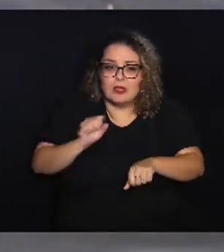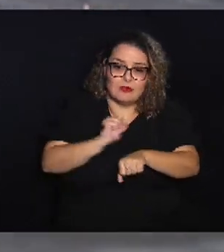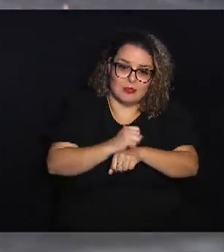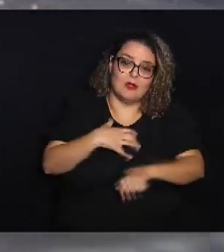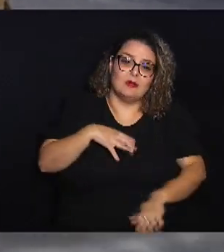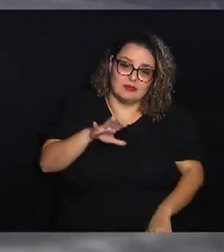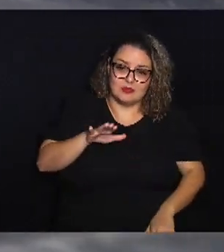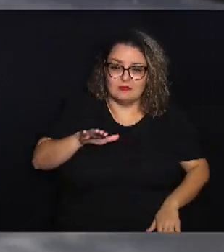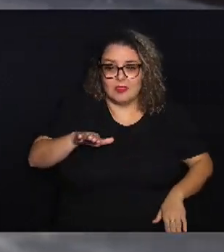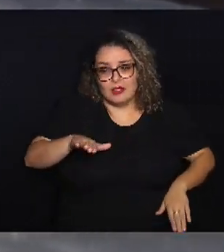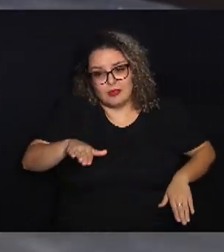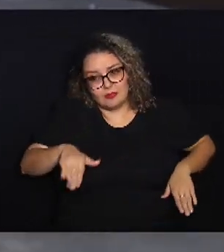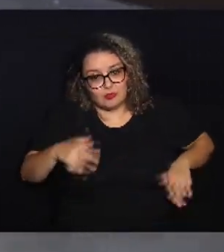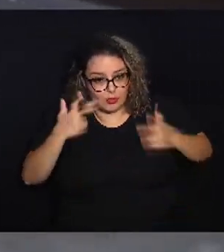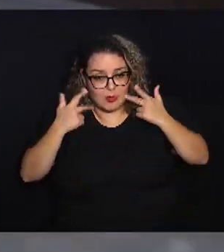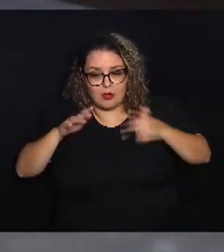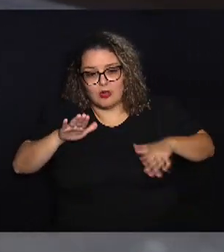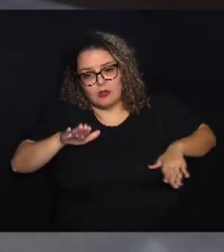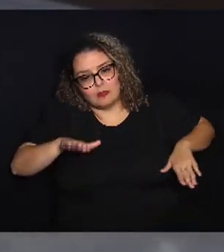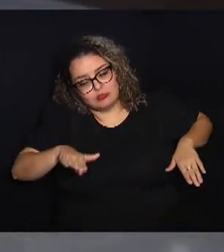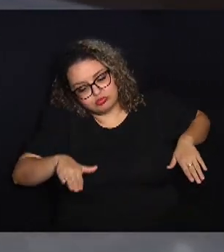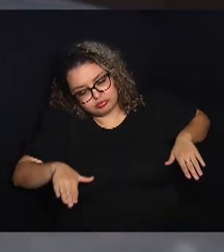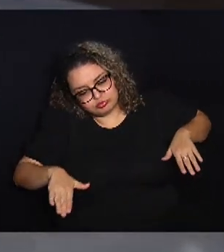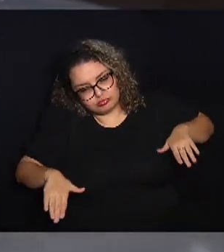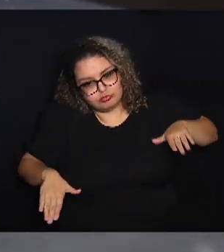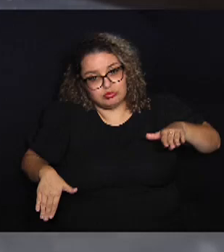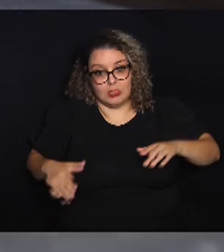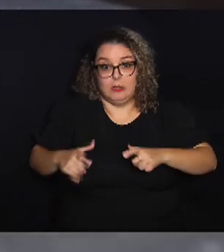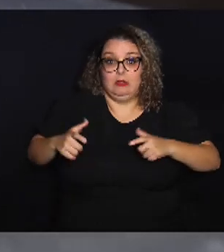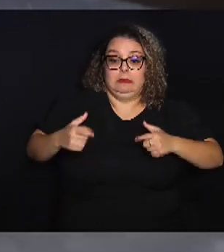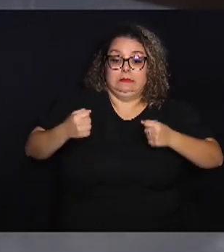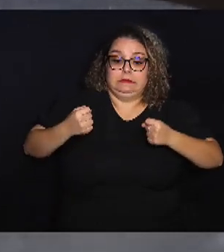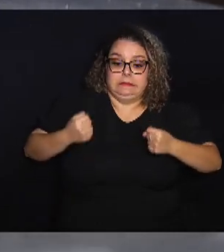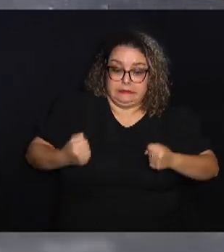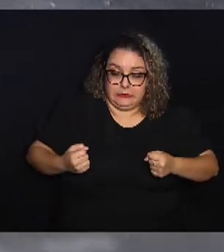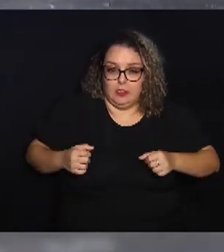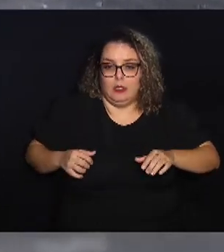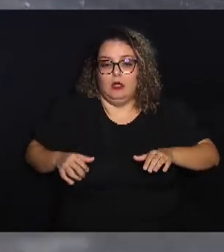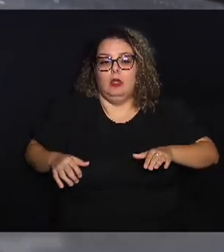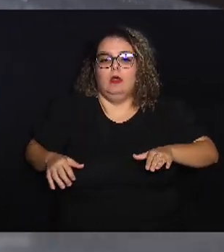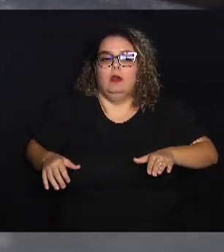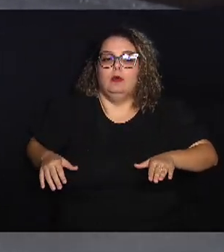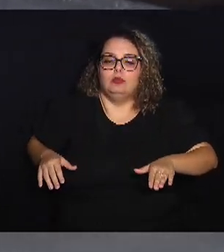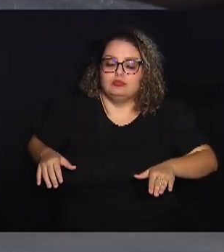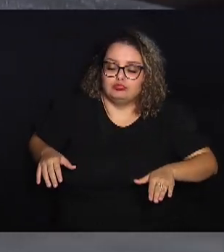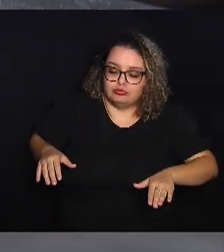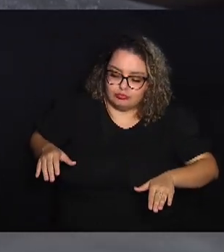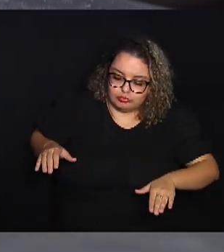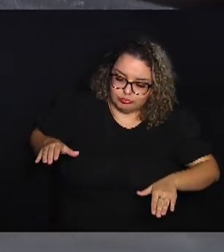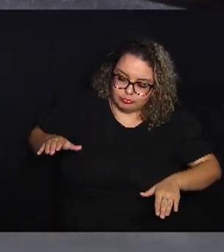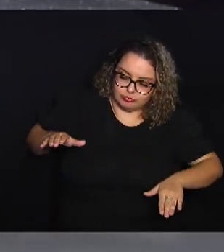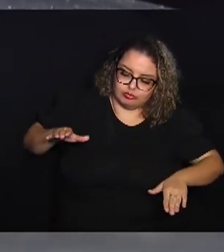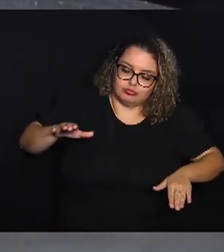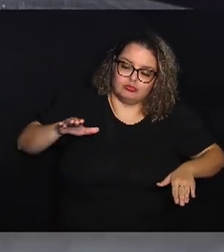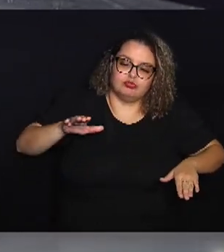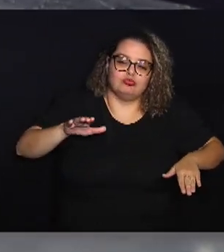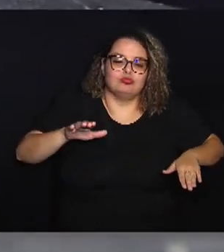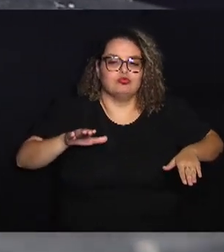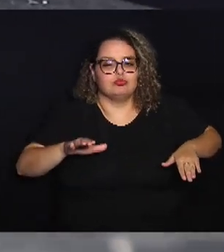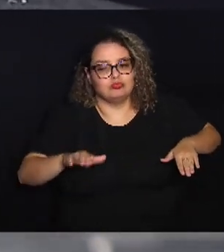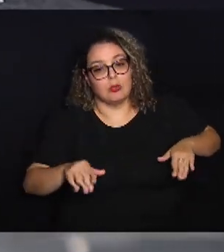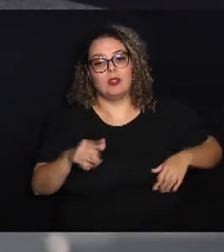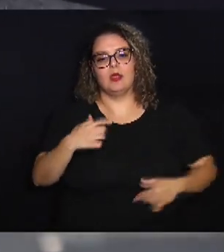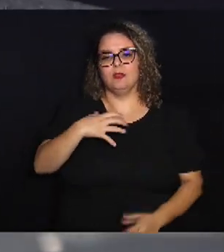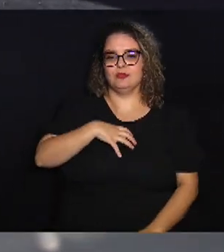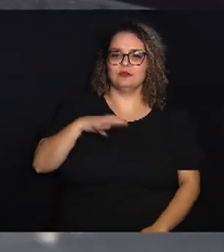anda normalmente, né? E conforme ele vai ficando grande, ele vai ficando pesado também. Mas é o estilo deles. Então, assim, o réptil tem